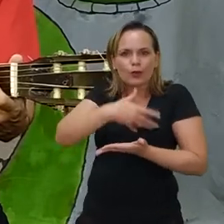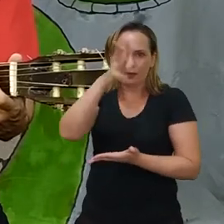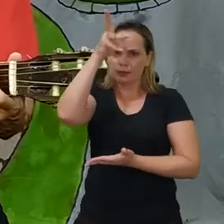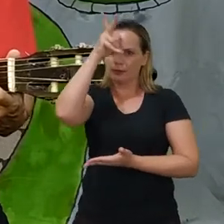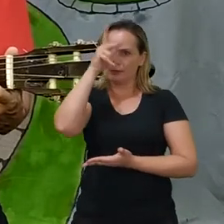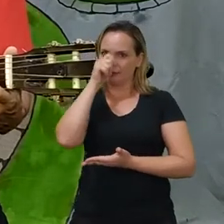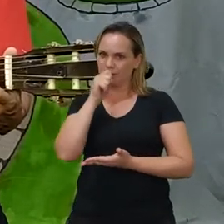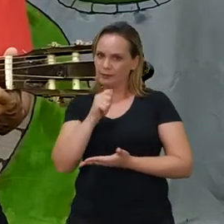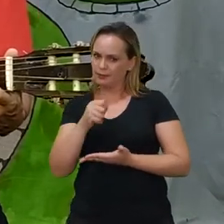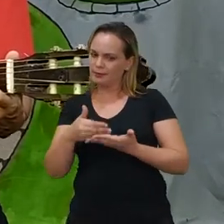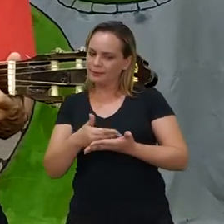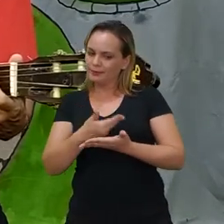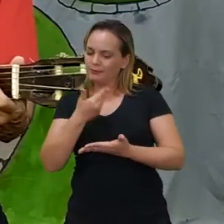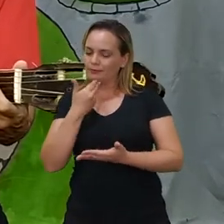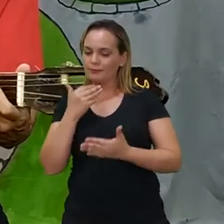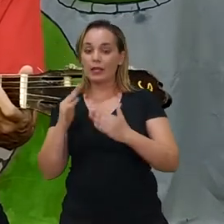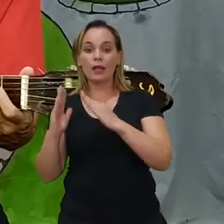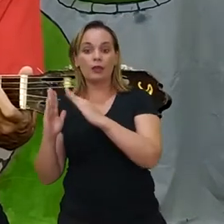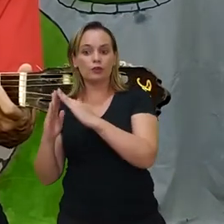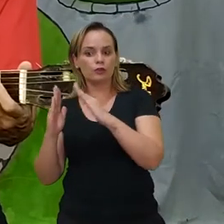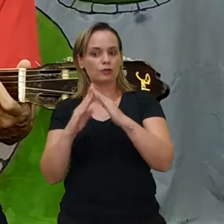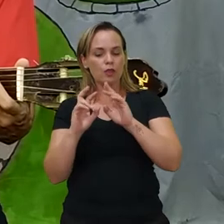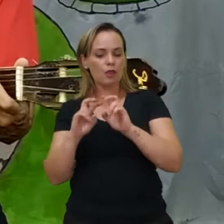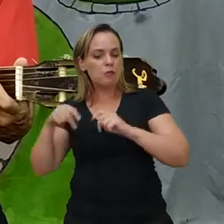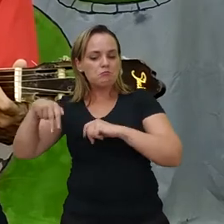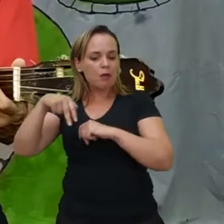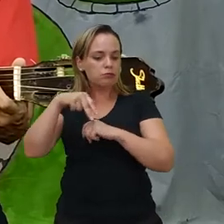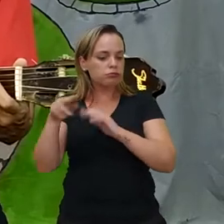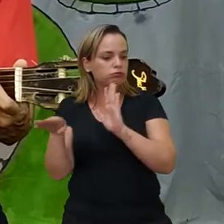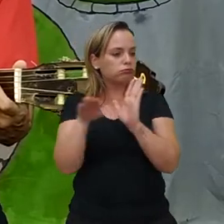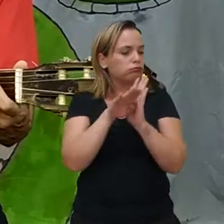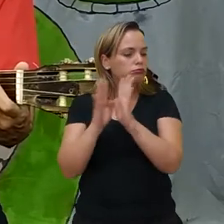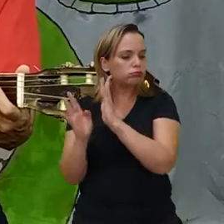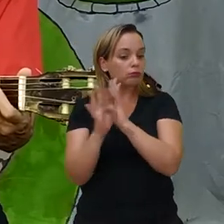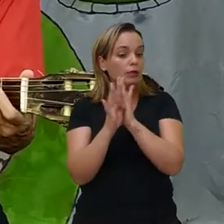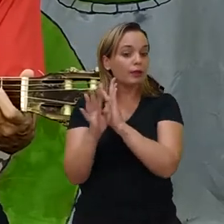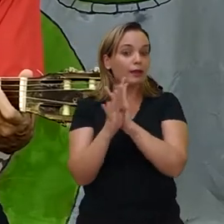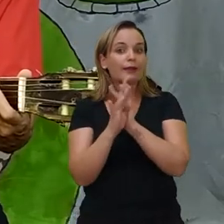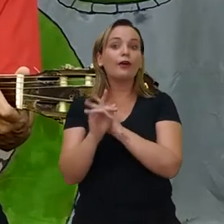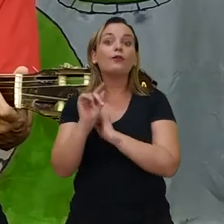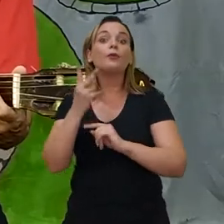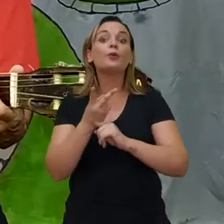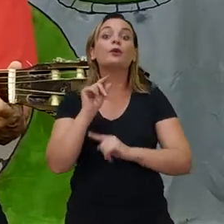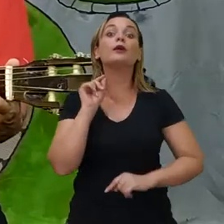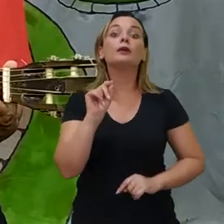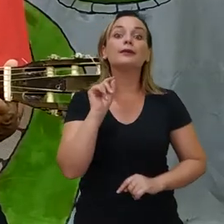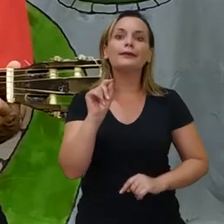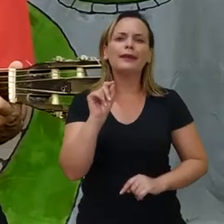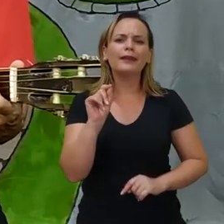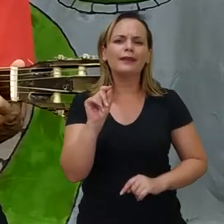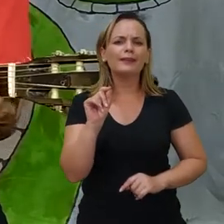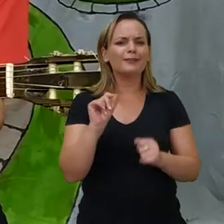E aí, gente, os vizinhos chegaram na fazenda e logo foram procurar quem para fazer a canjinha? A